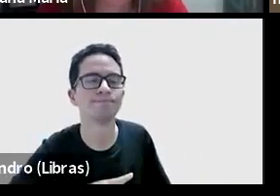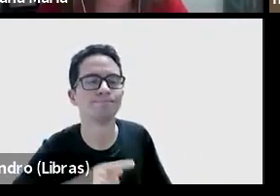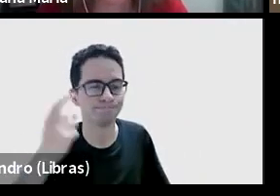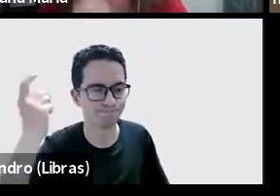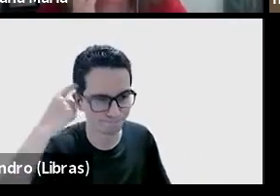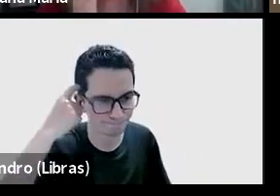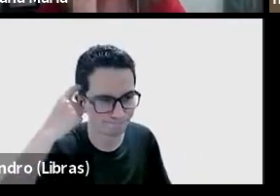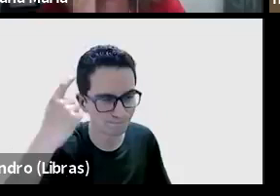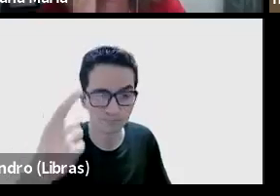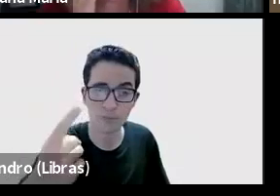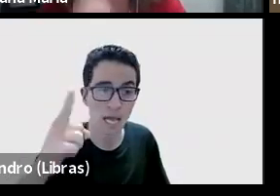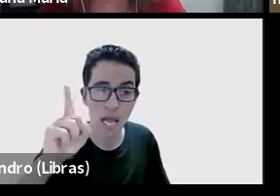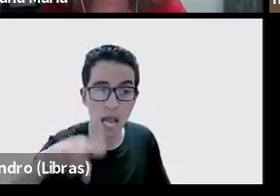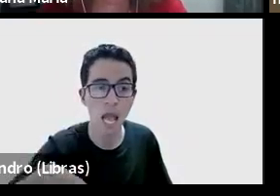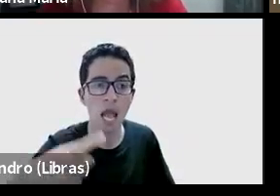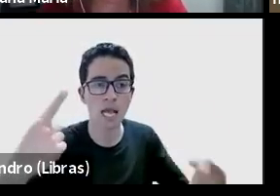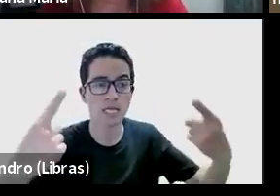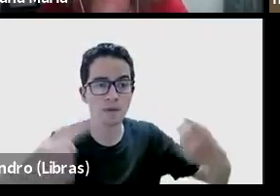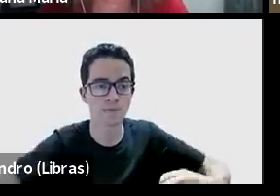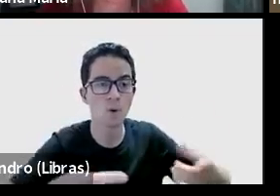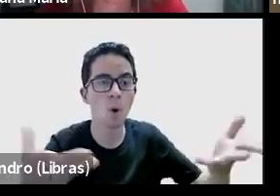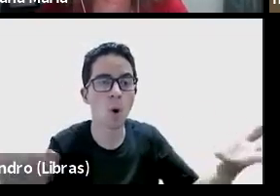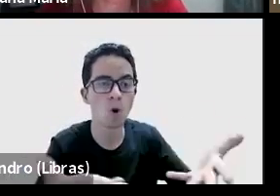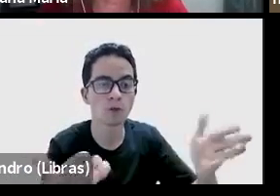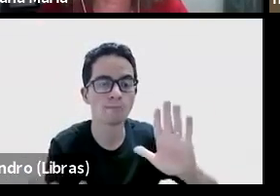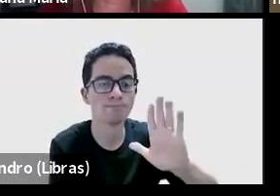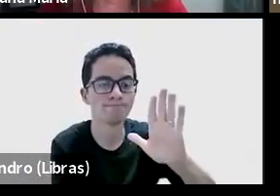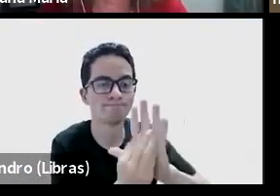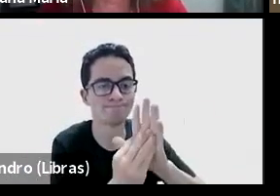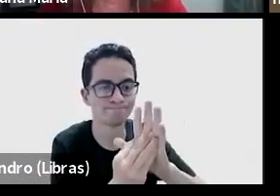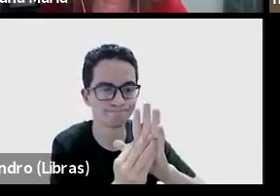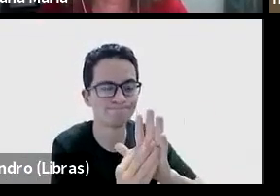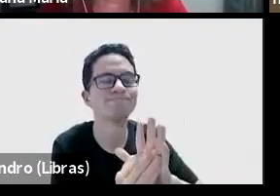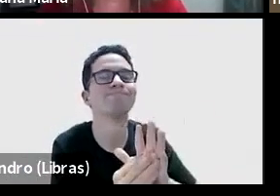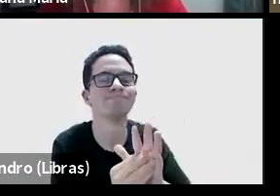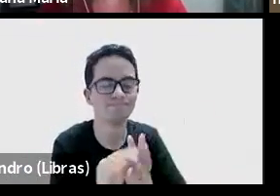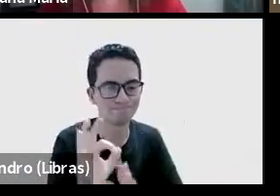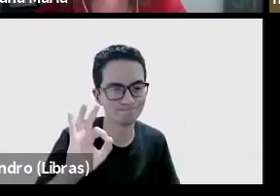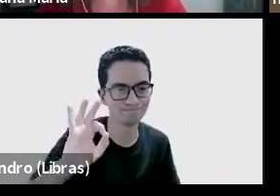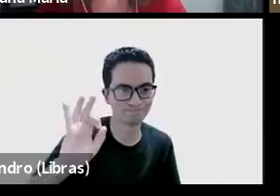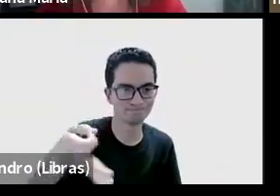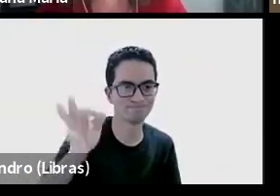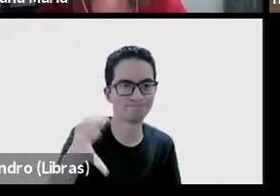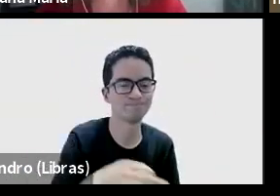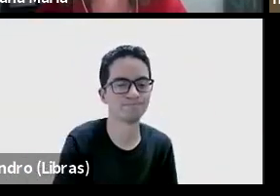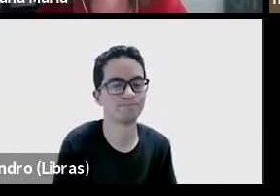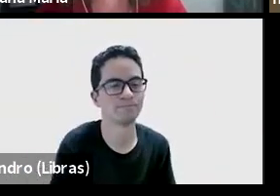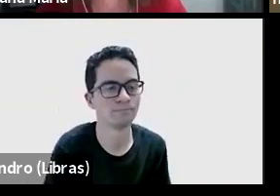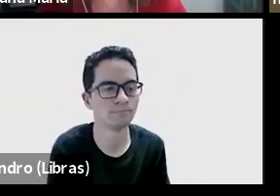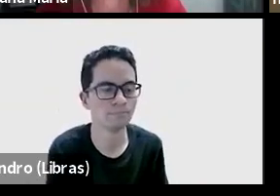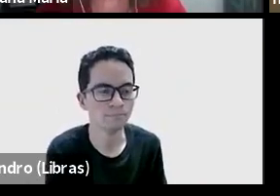acho que esse é um desafio que a gente tem agora nesse momento, assim, né?